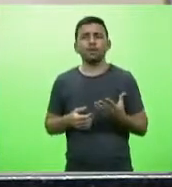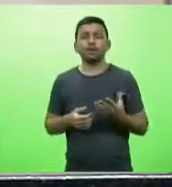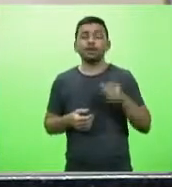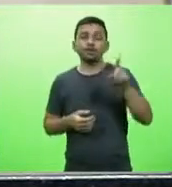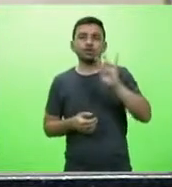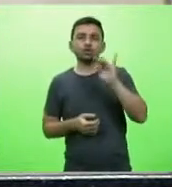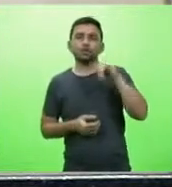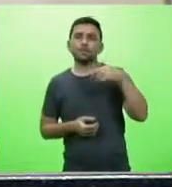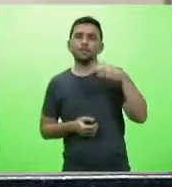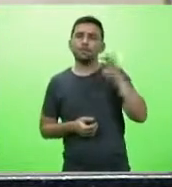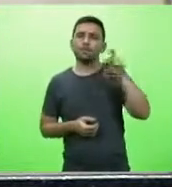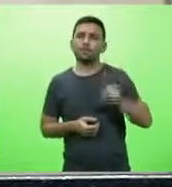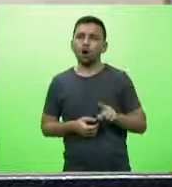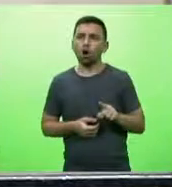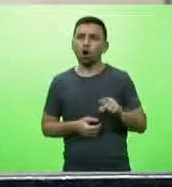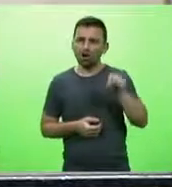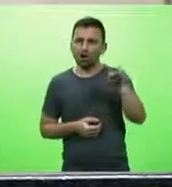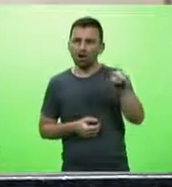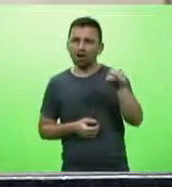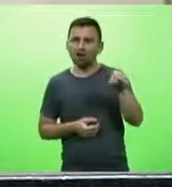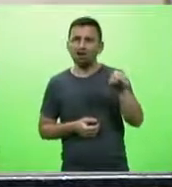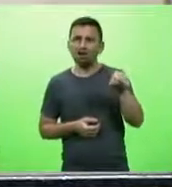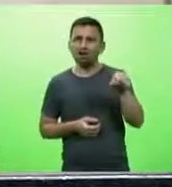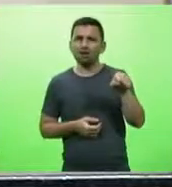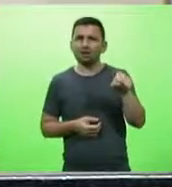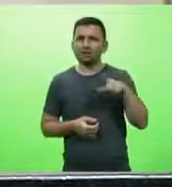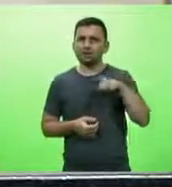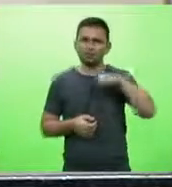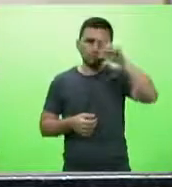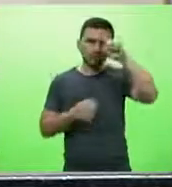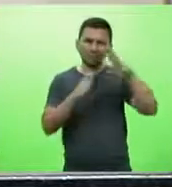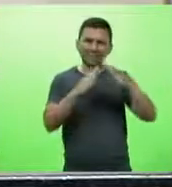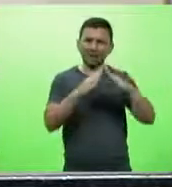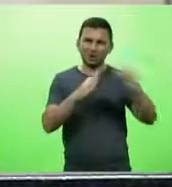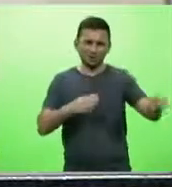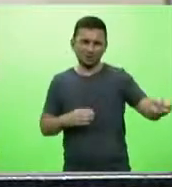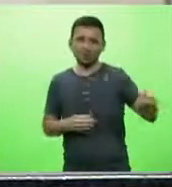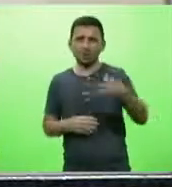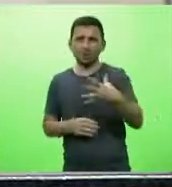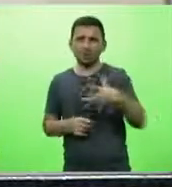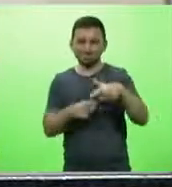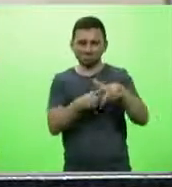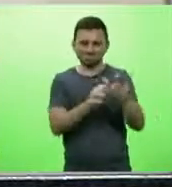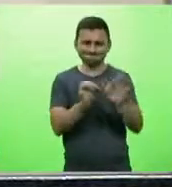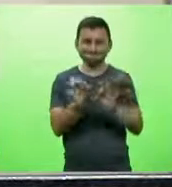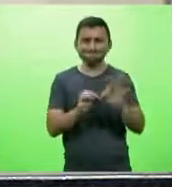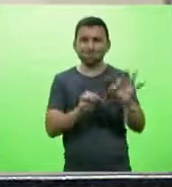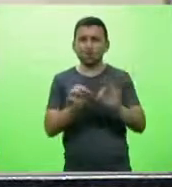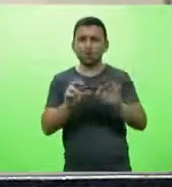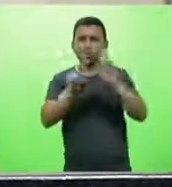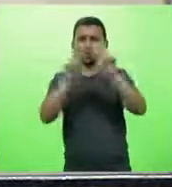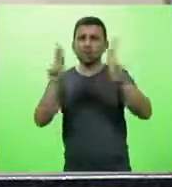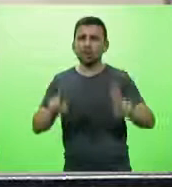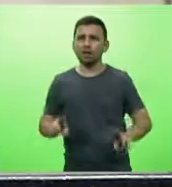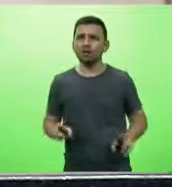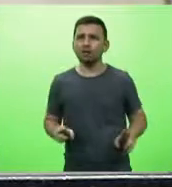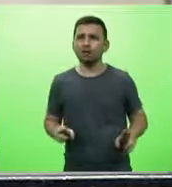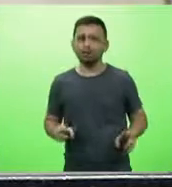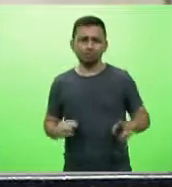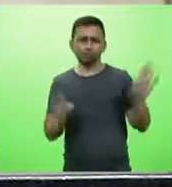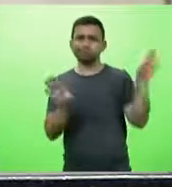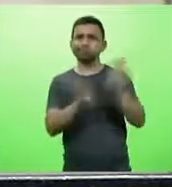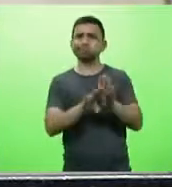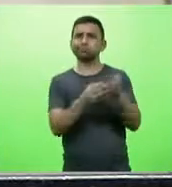um hospital totalmente remodelado, novo, reformado, a Unimed, está fechado, não tem leito.